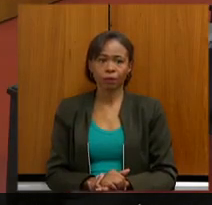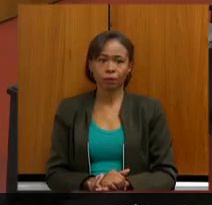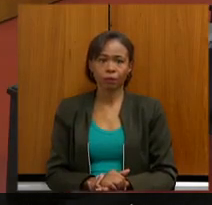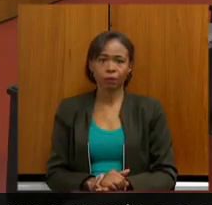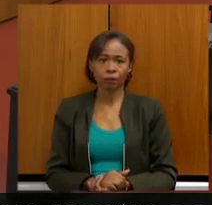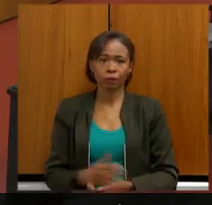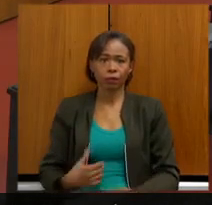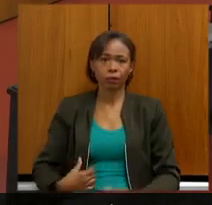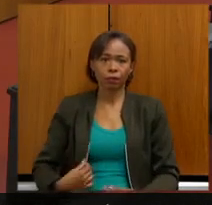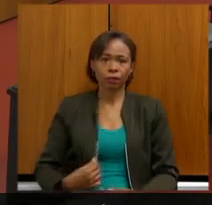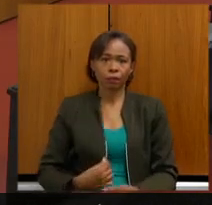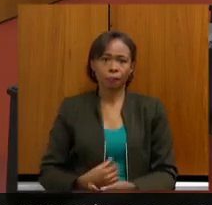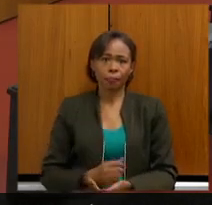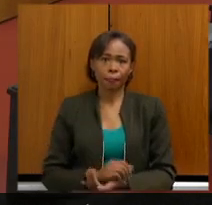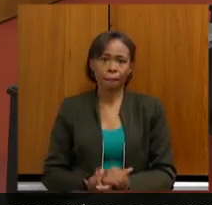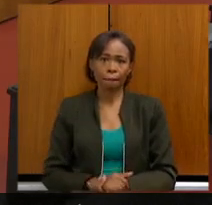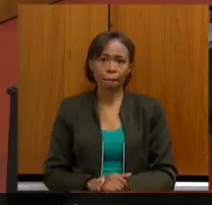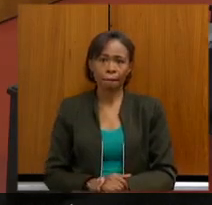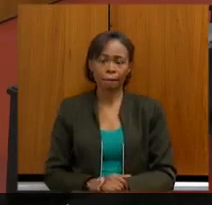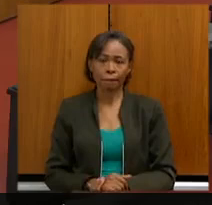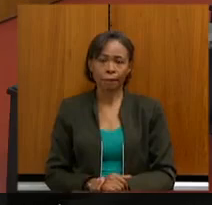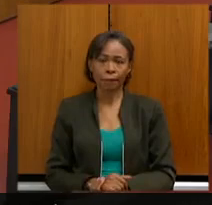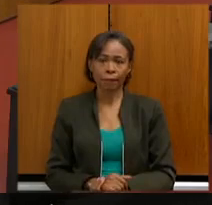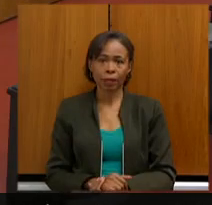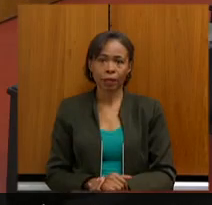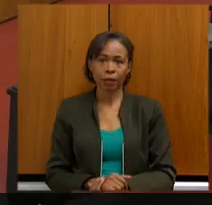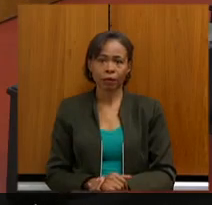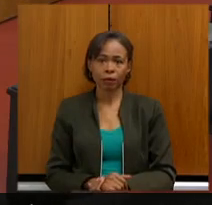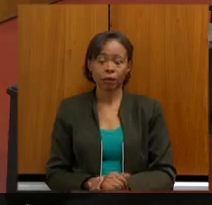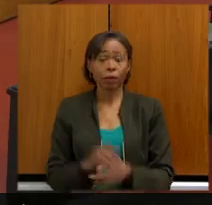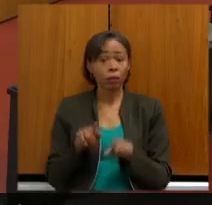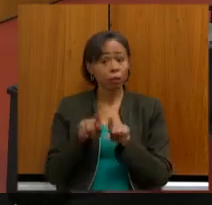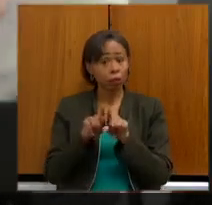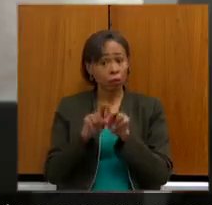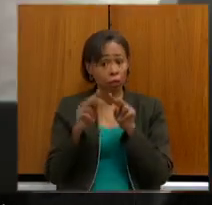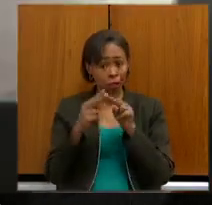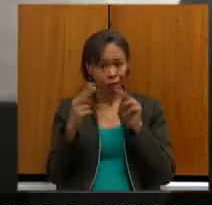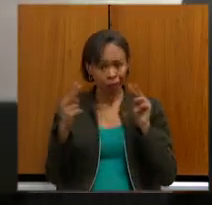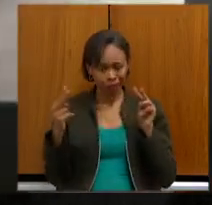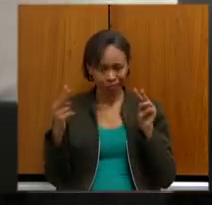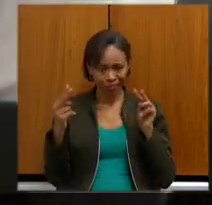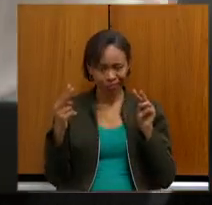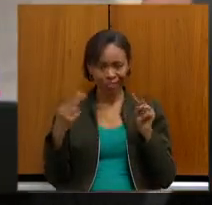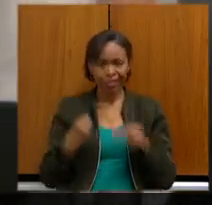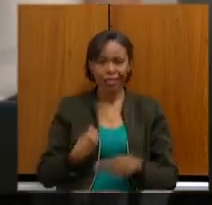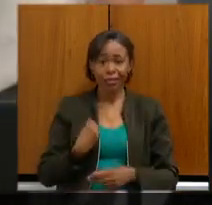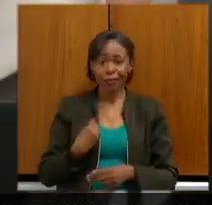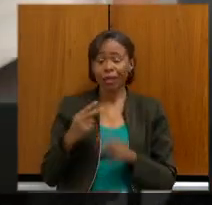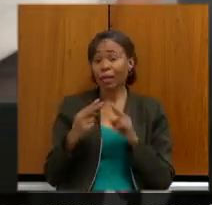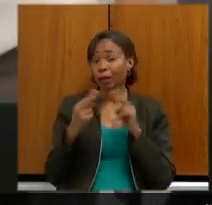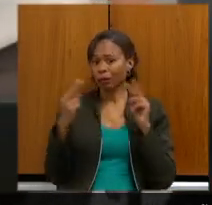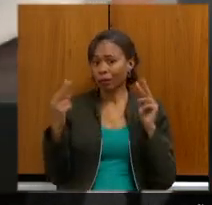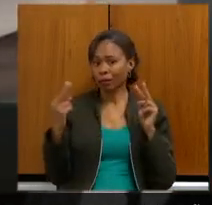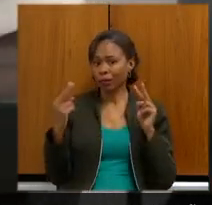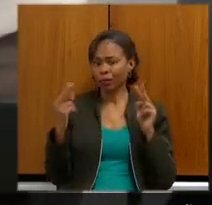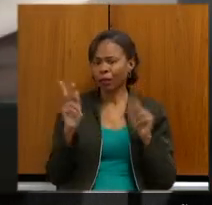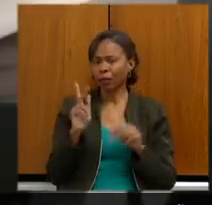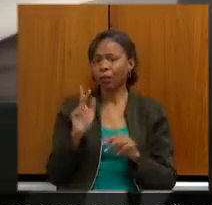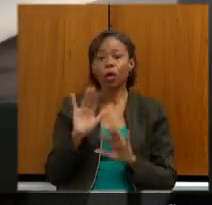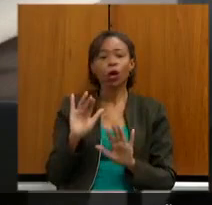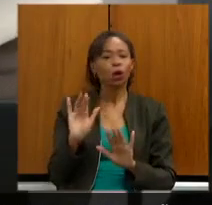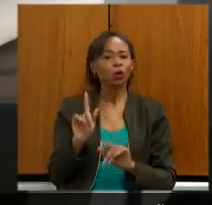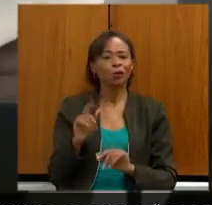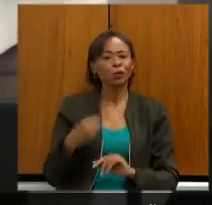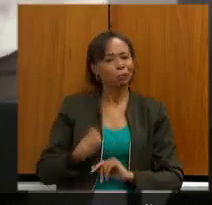eu chamei ela aí também tá aqui de forma remota do professor professor A tá forma